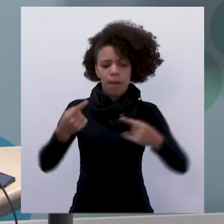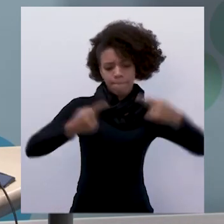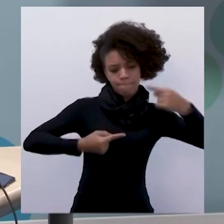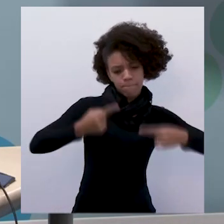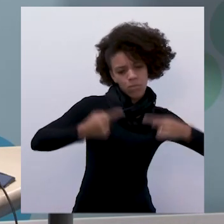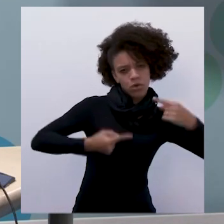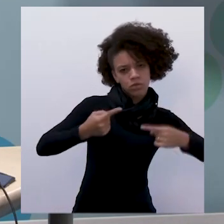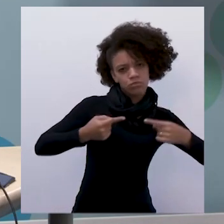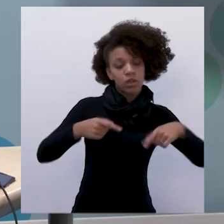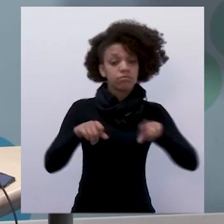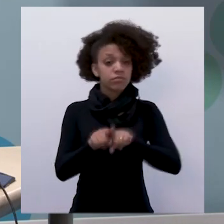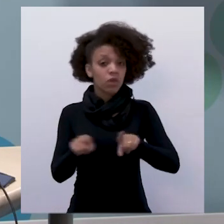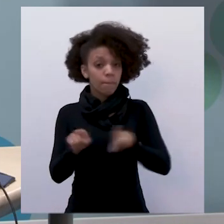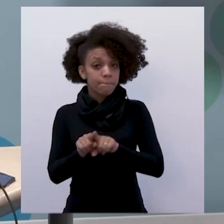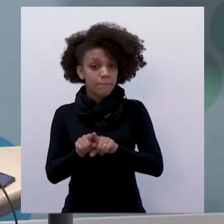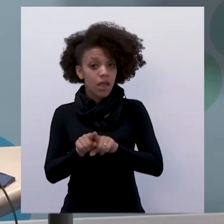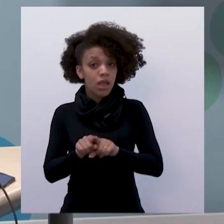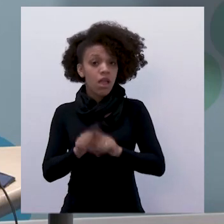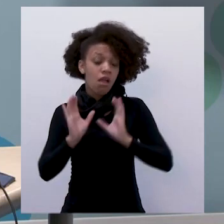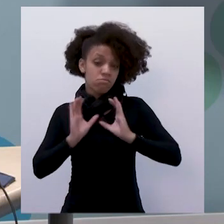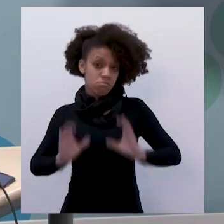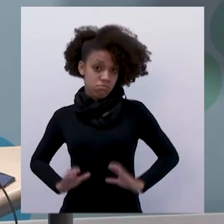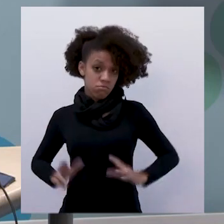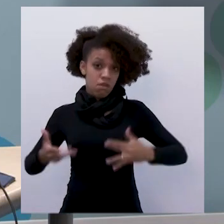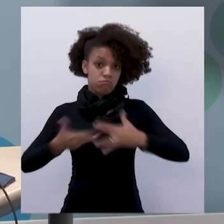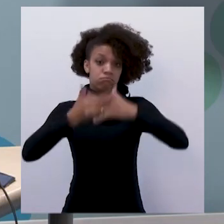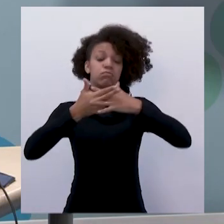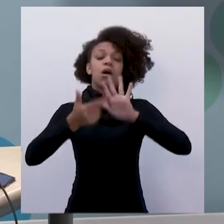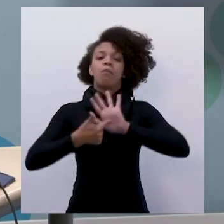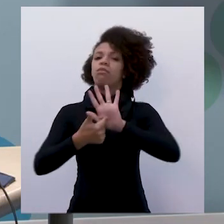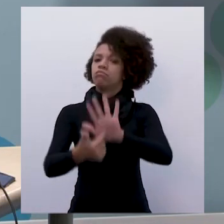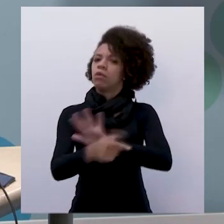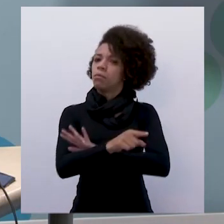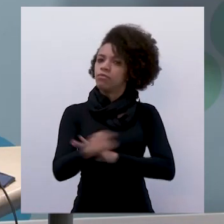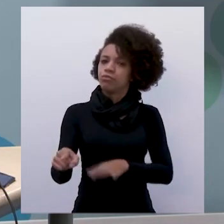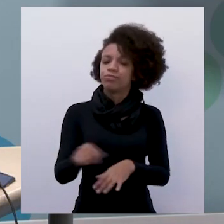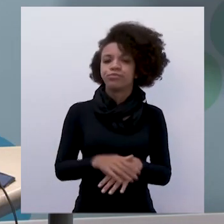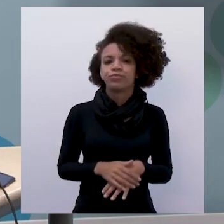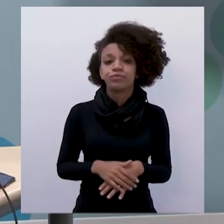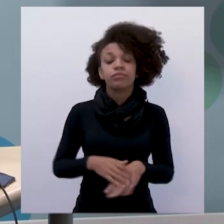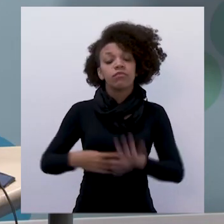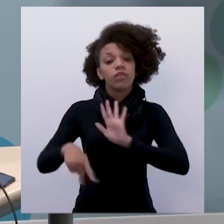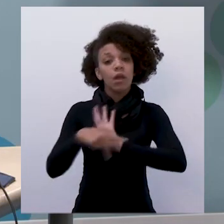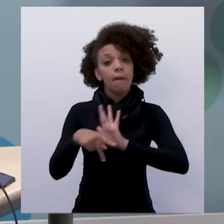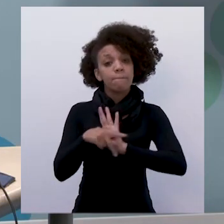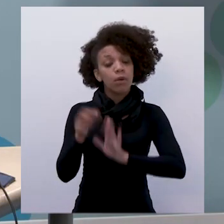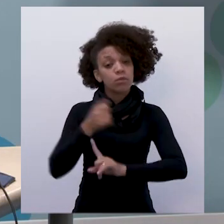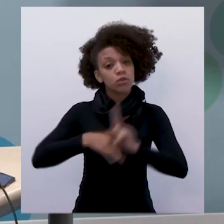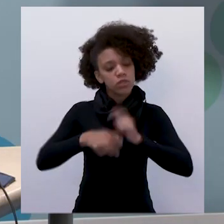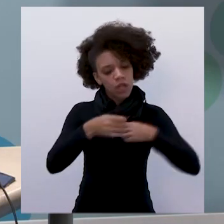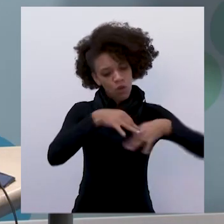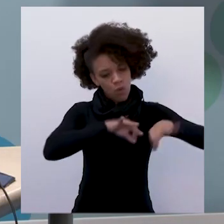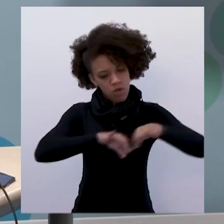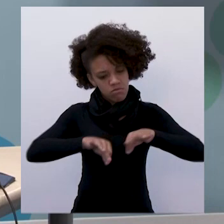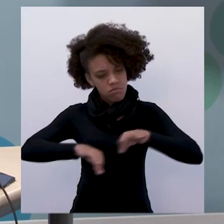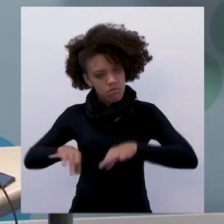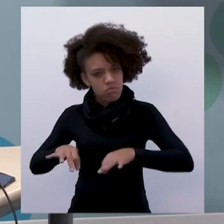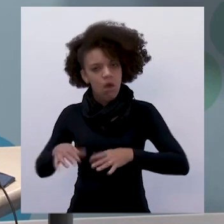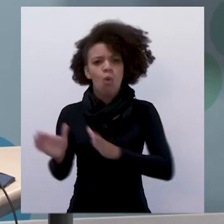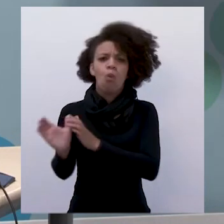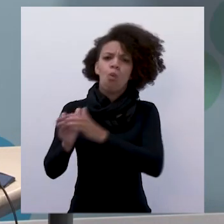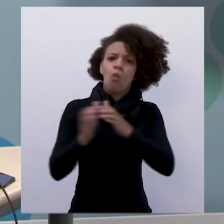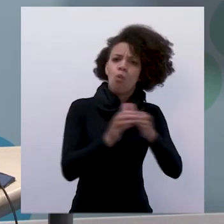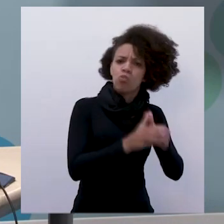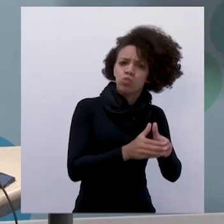política, como a questão da cidadania que eu acabei de pontuar para vocês, como também a própria sociedade, organização social, os grupos,